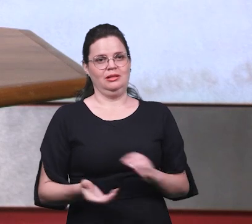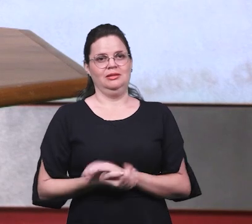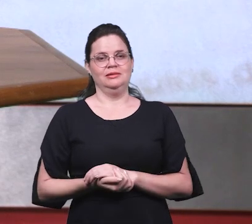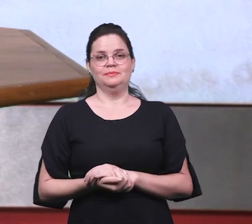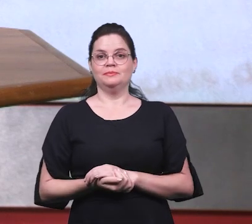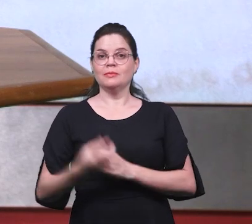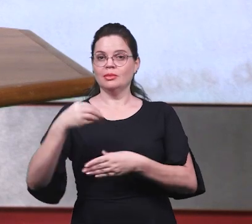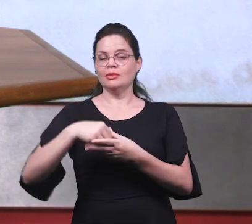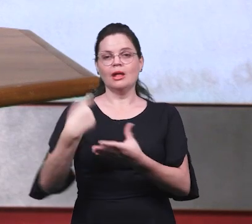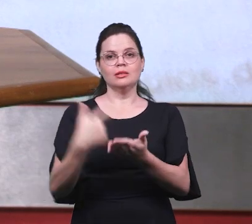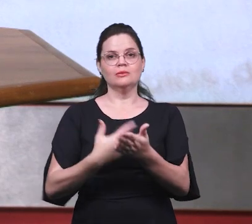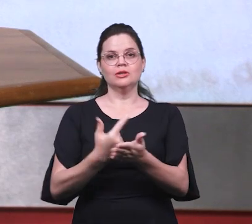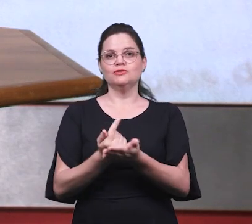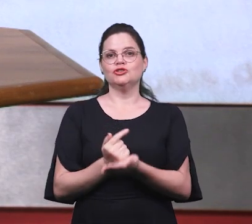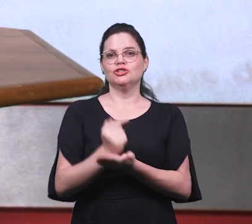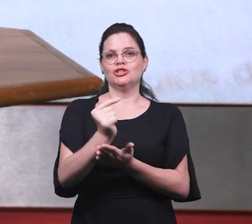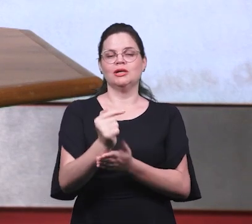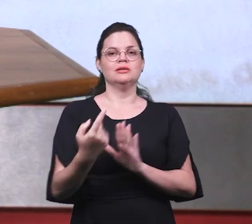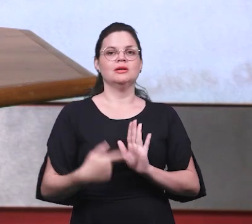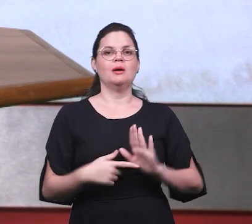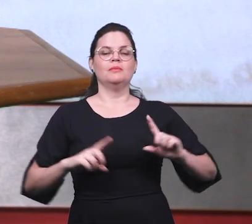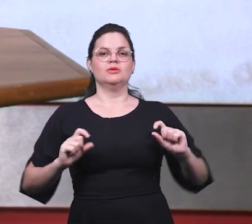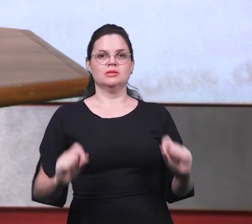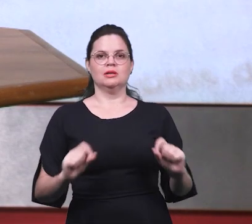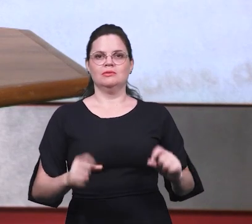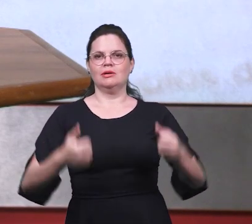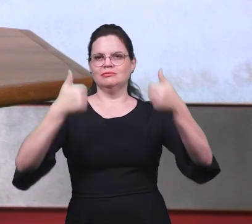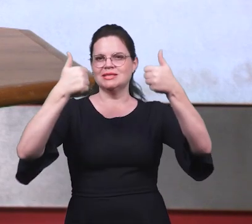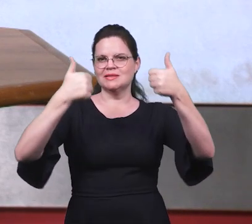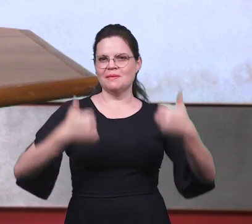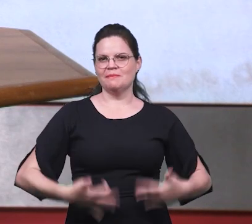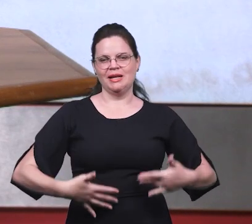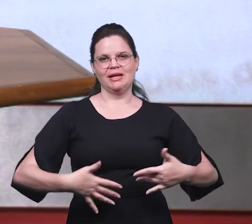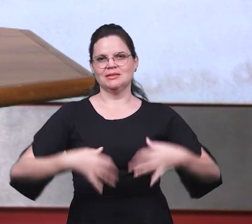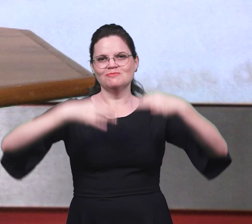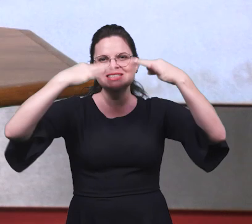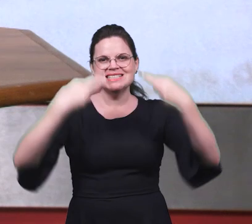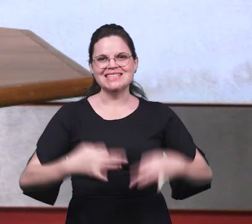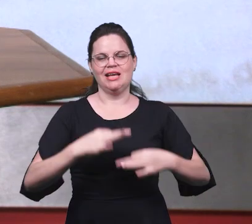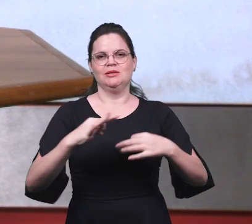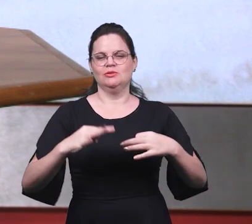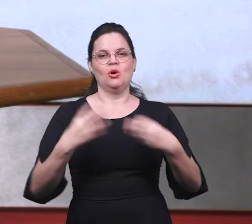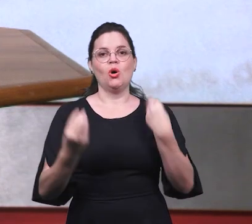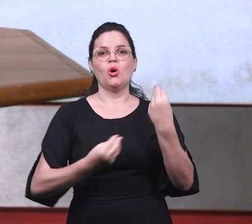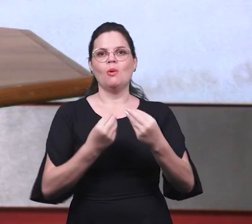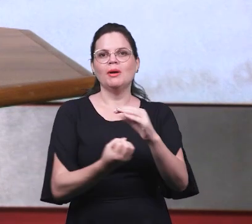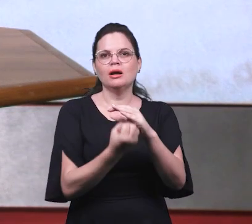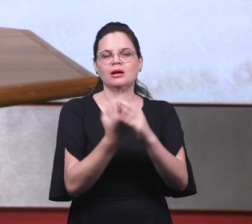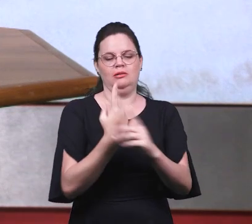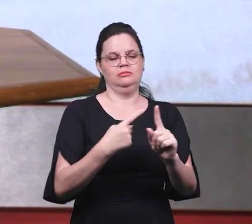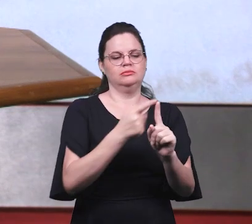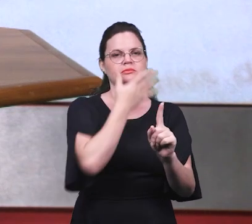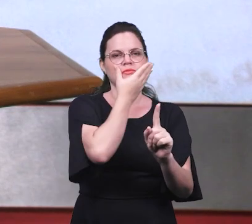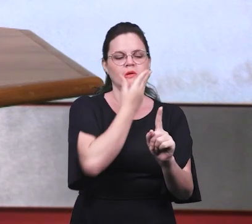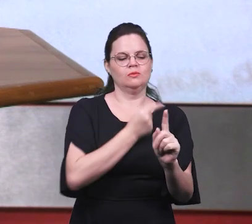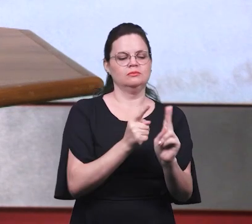Em Gênesis, encontramos a descrição objetiva do primeiro casal. Macho e fêmea